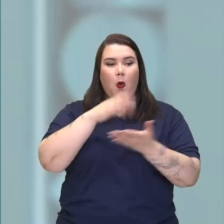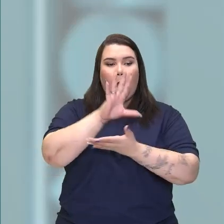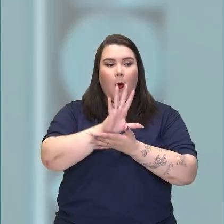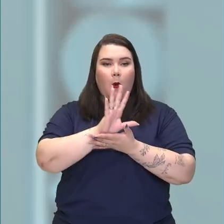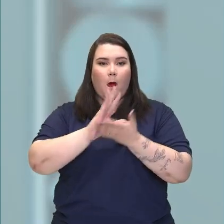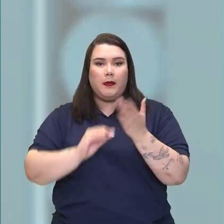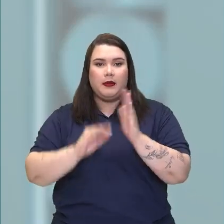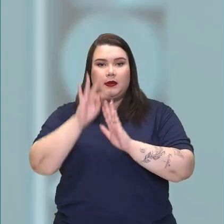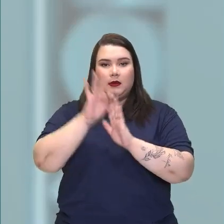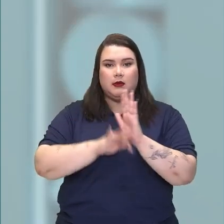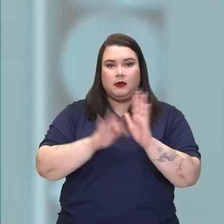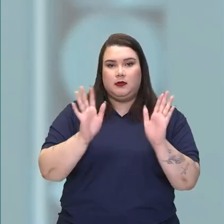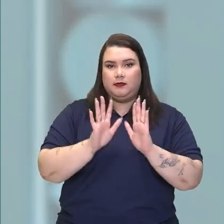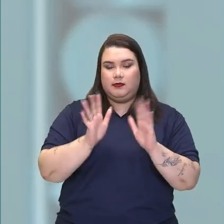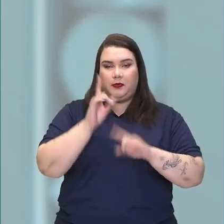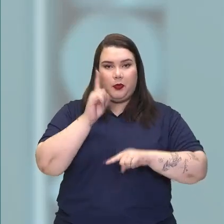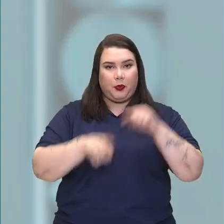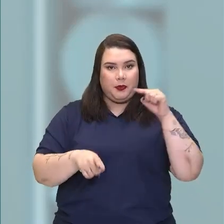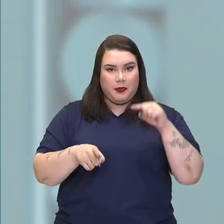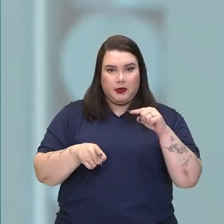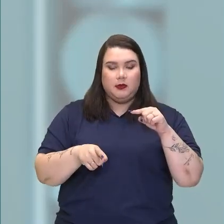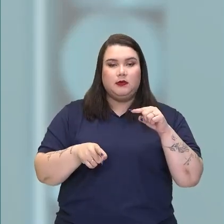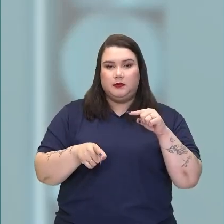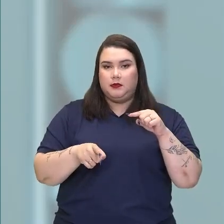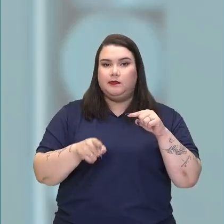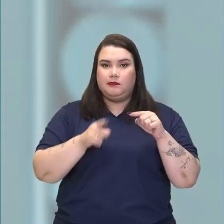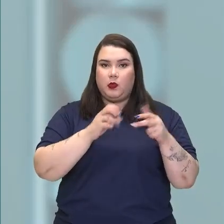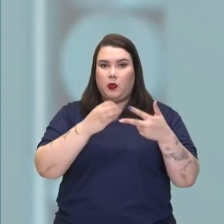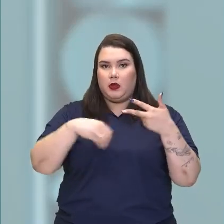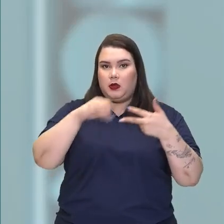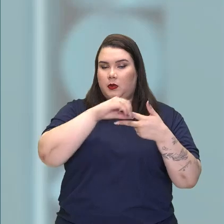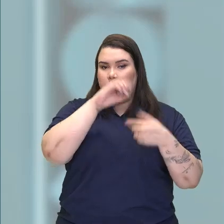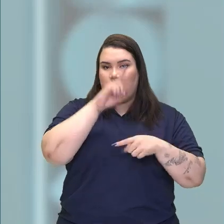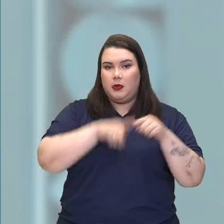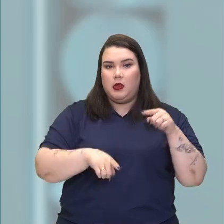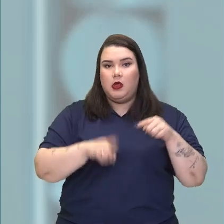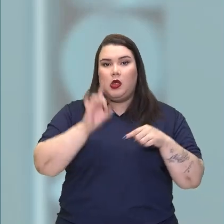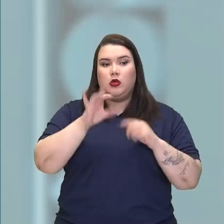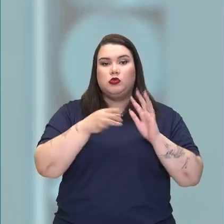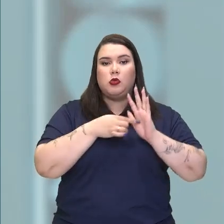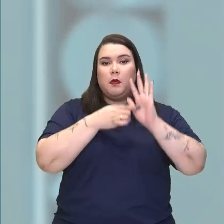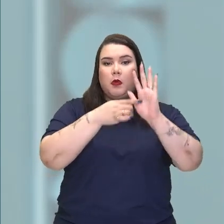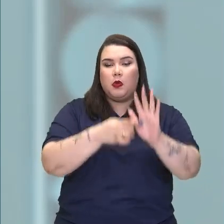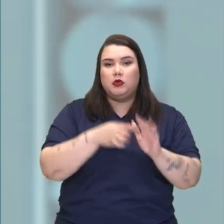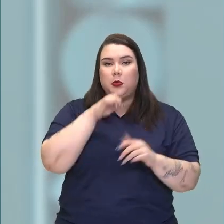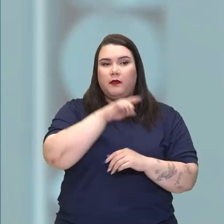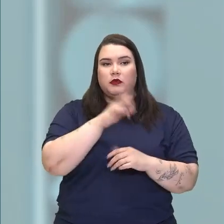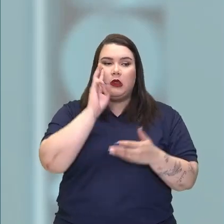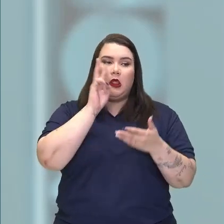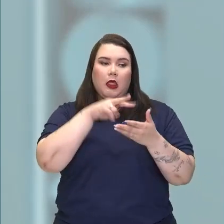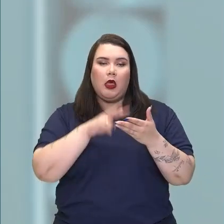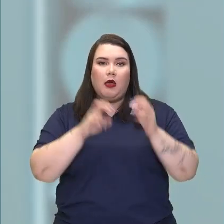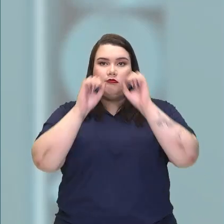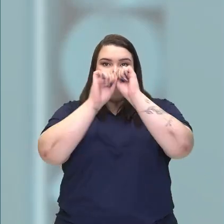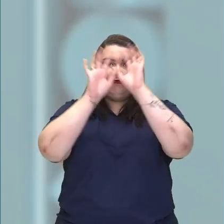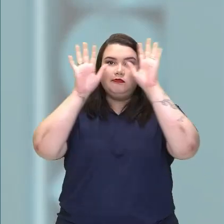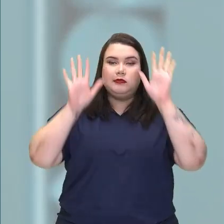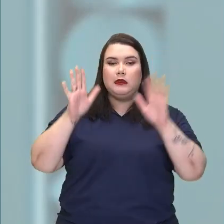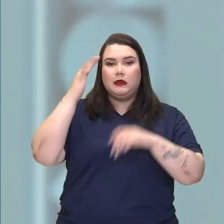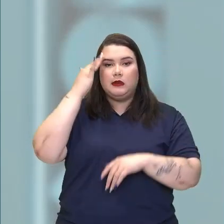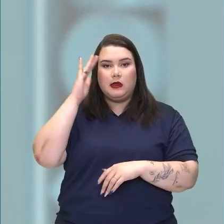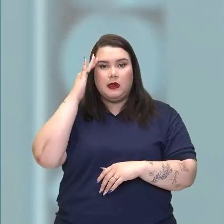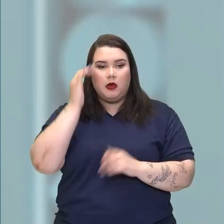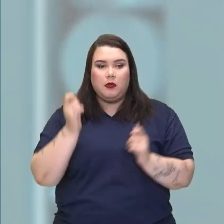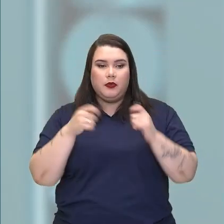aqui os textos motivadores. Não é isso que o Enem quer de você. Ele está dando ali um embasamento, uma direção, mas a partir deles você